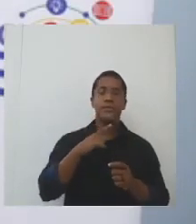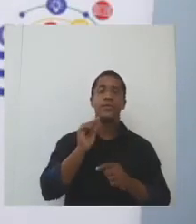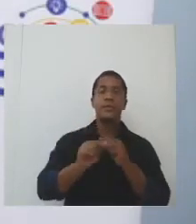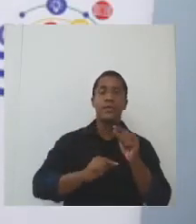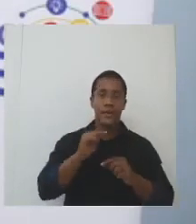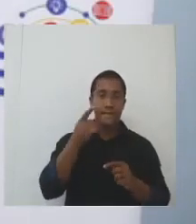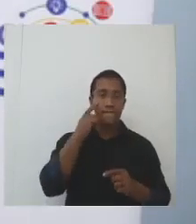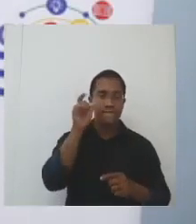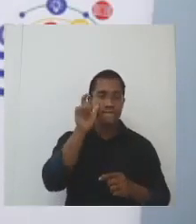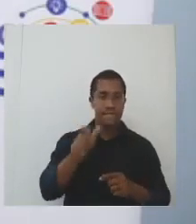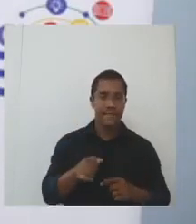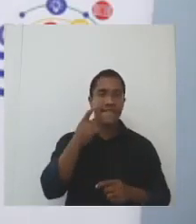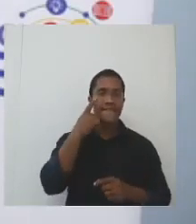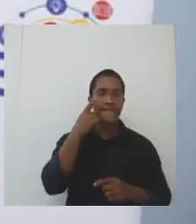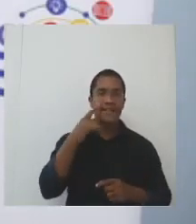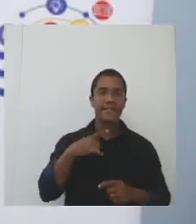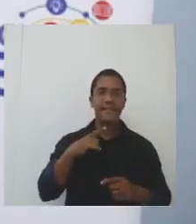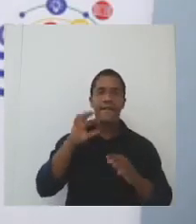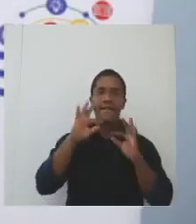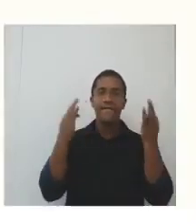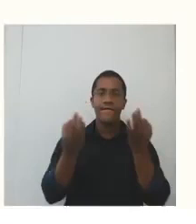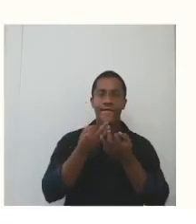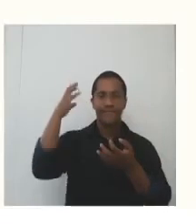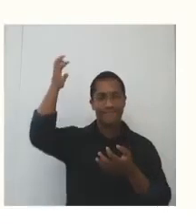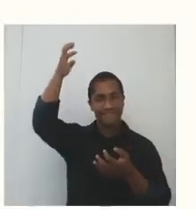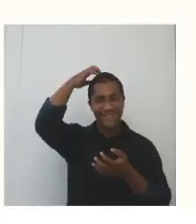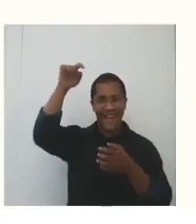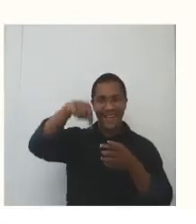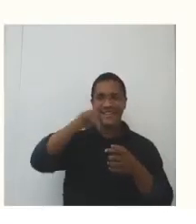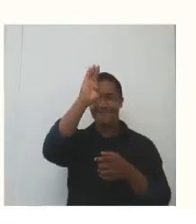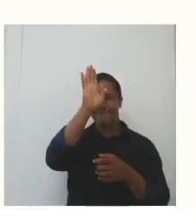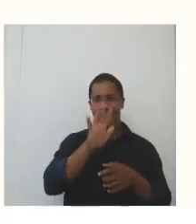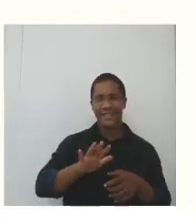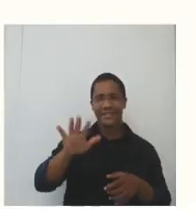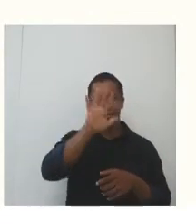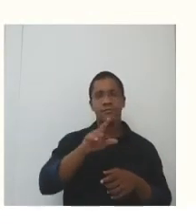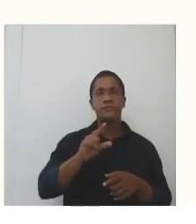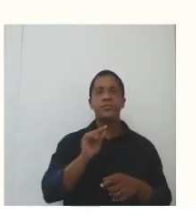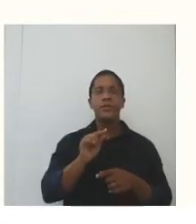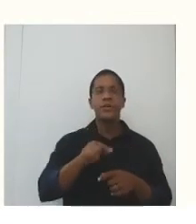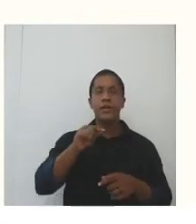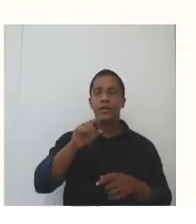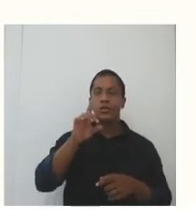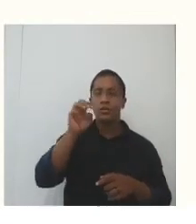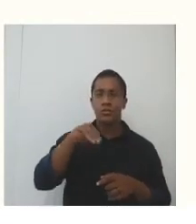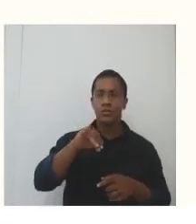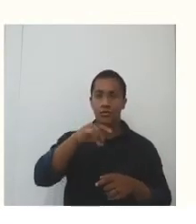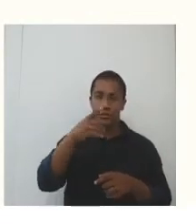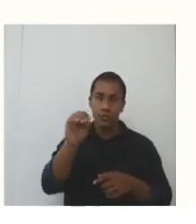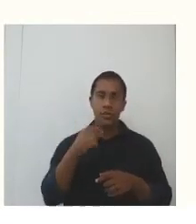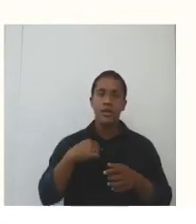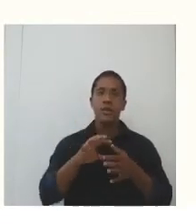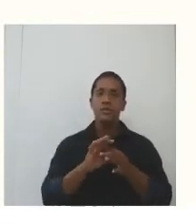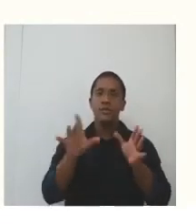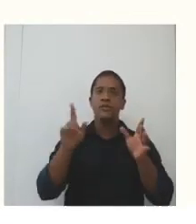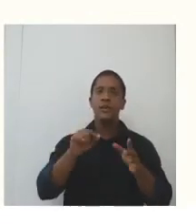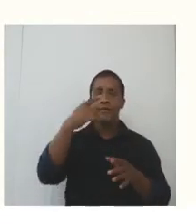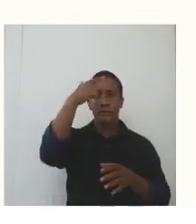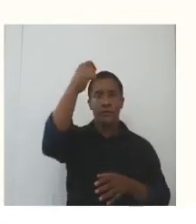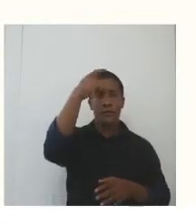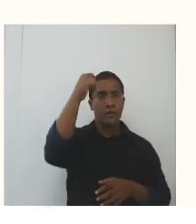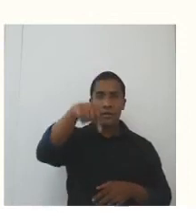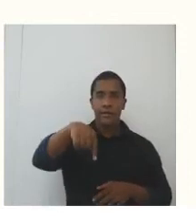lá. Vamos ter, com a presença da família real do nosso país, Dom João permitindo a instalação do ensino superior